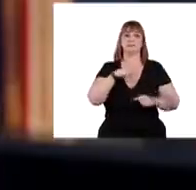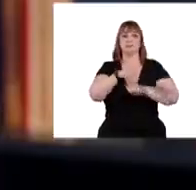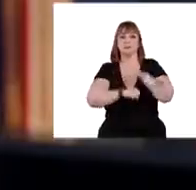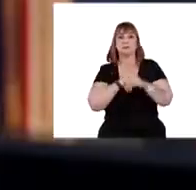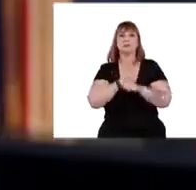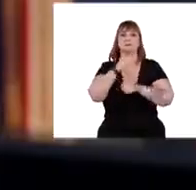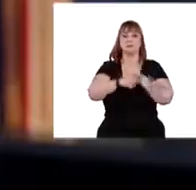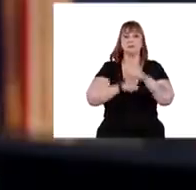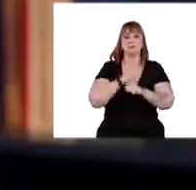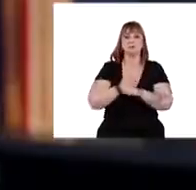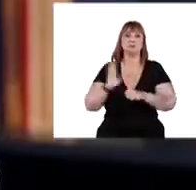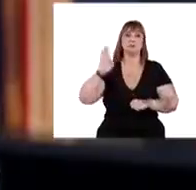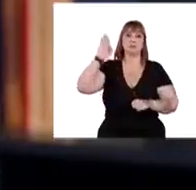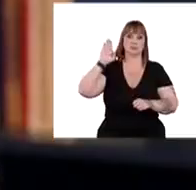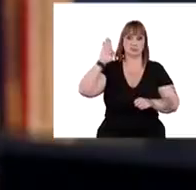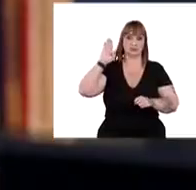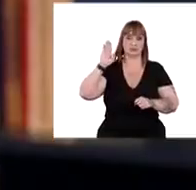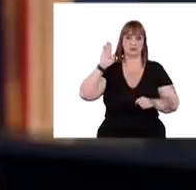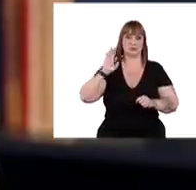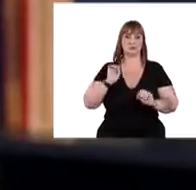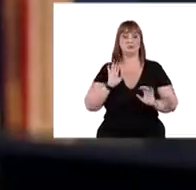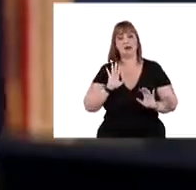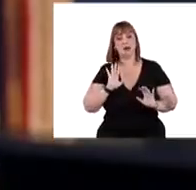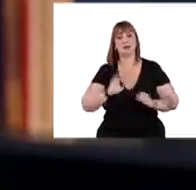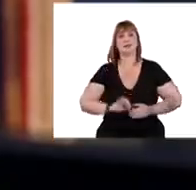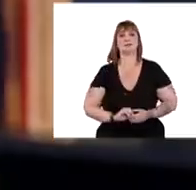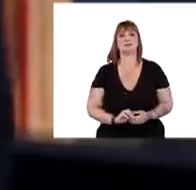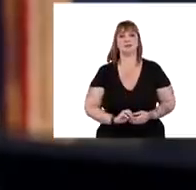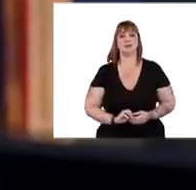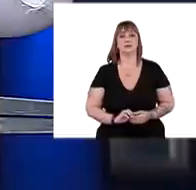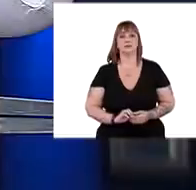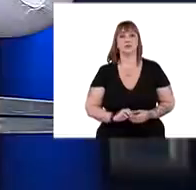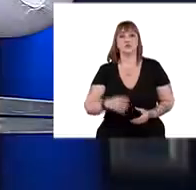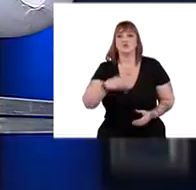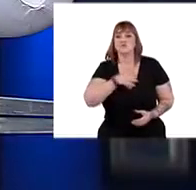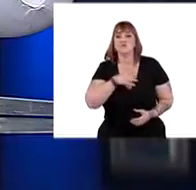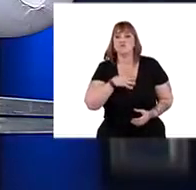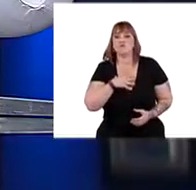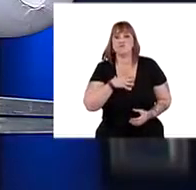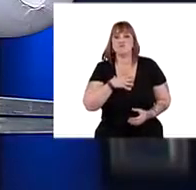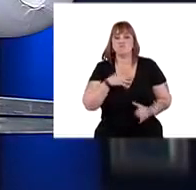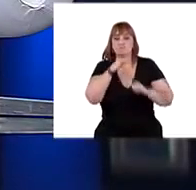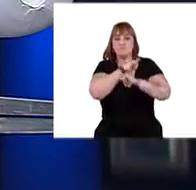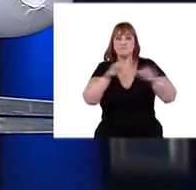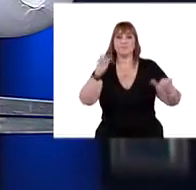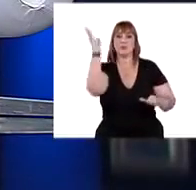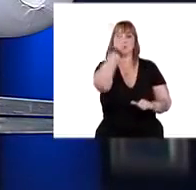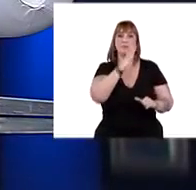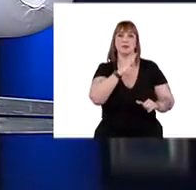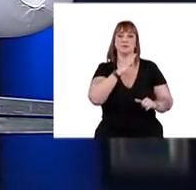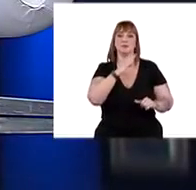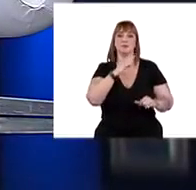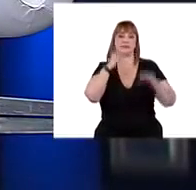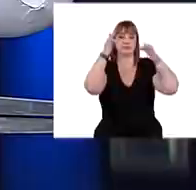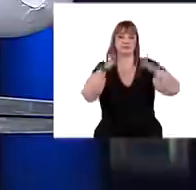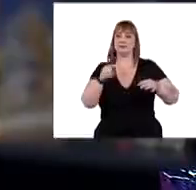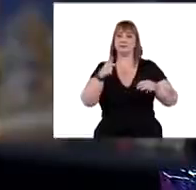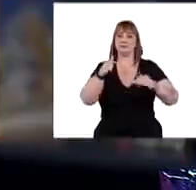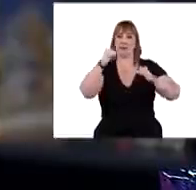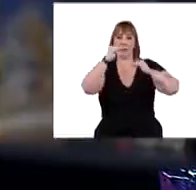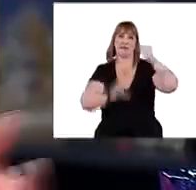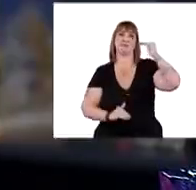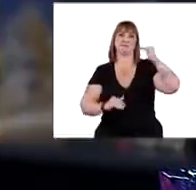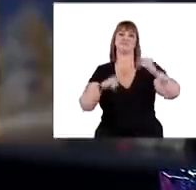com as candidaturas lançadas. Só que o formato de campanha no Brasil é muito injusto, é muito desigual,